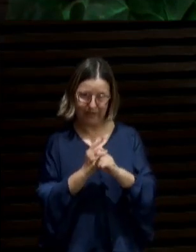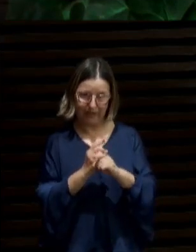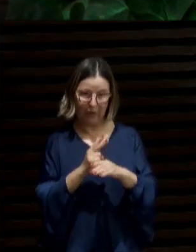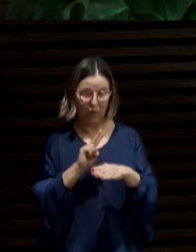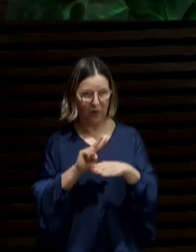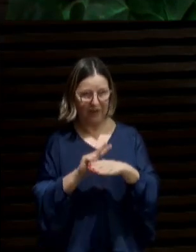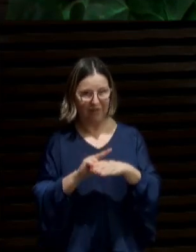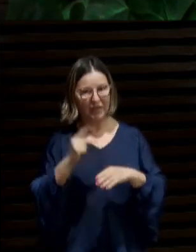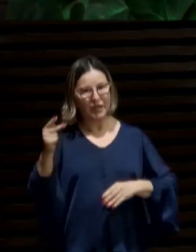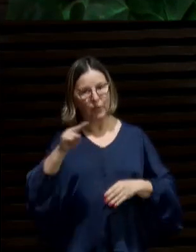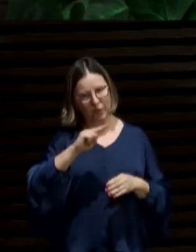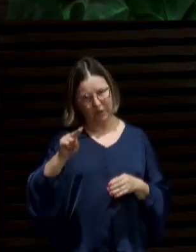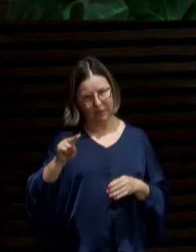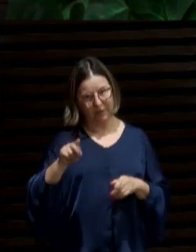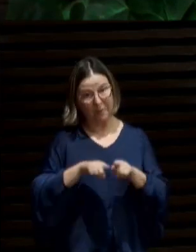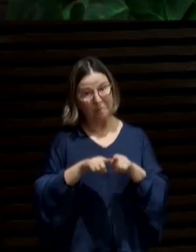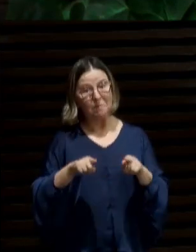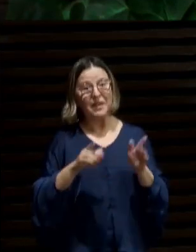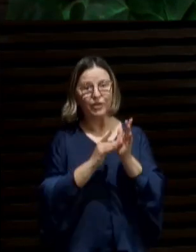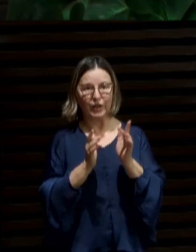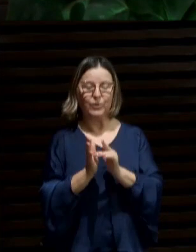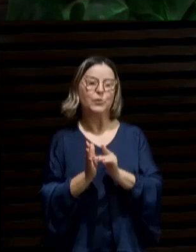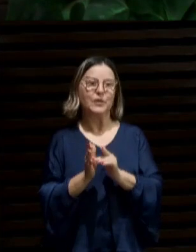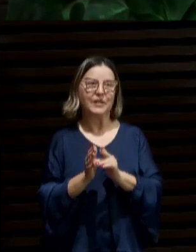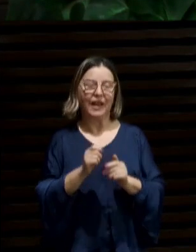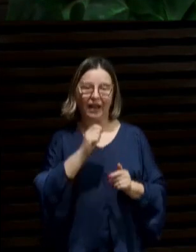guardava-os no teu nome. Mas Jesus ainda estava com eles.